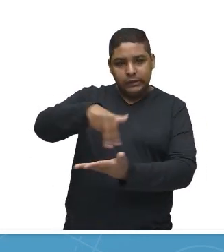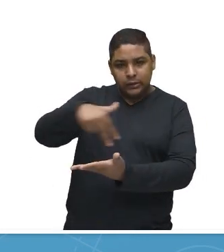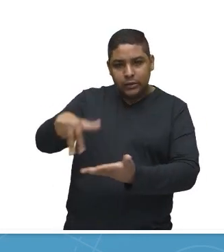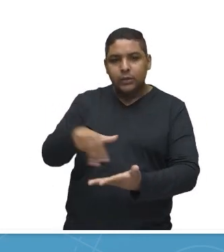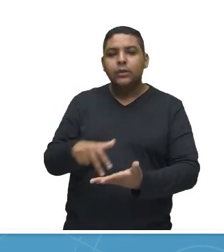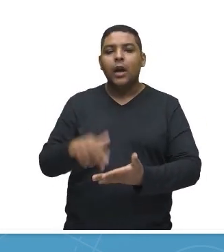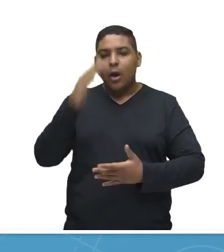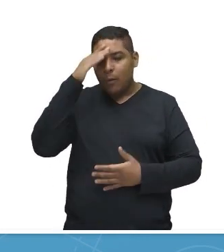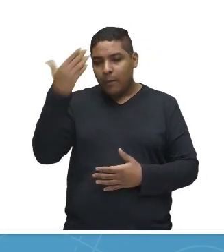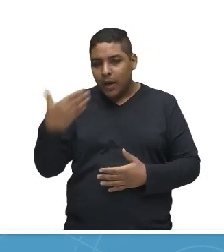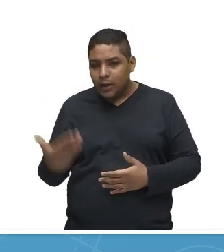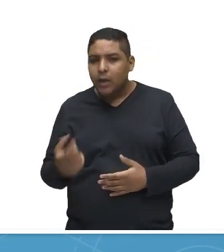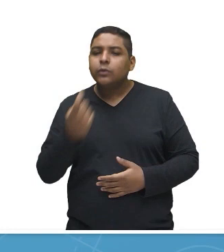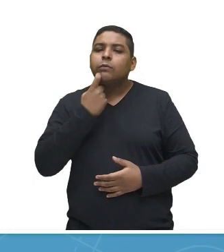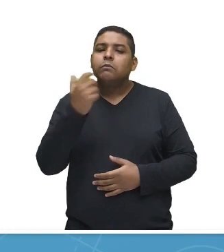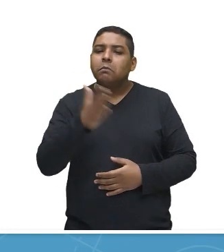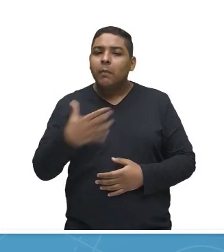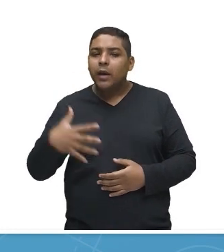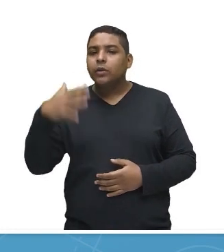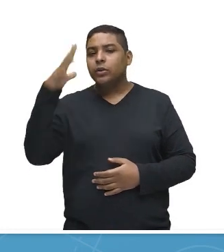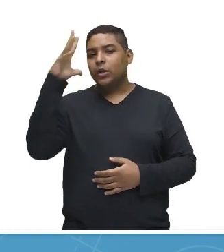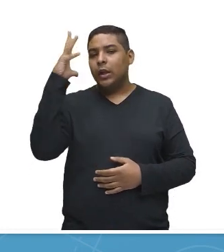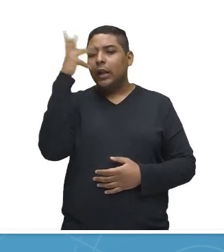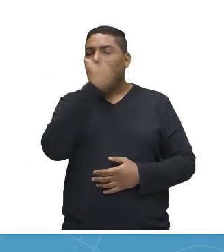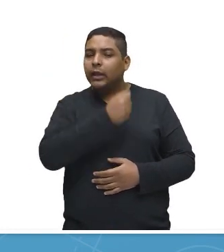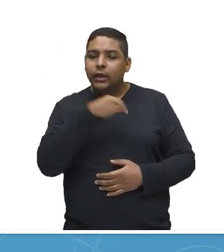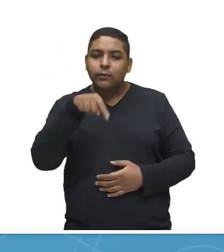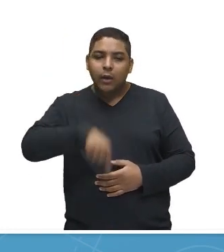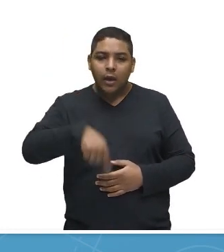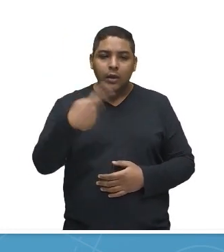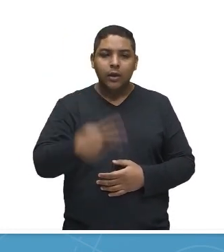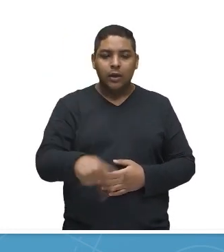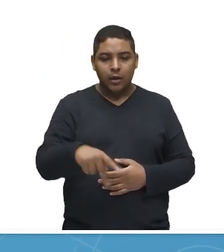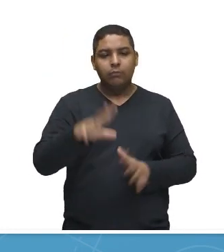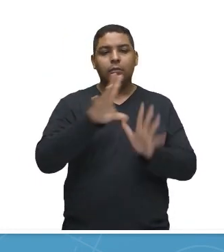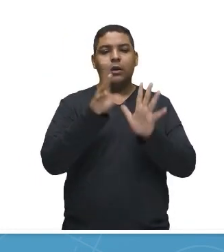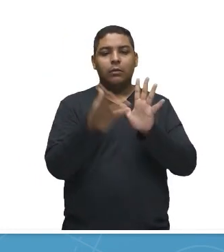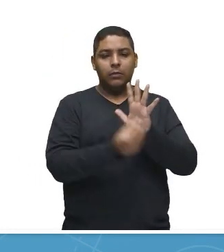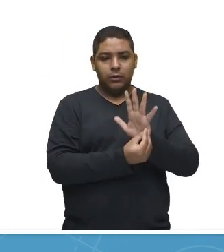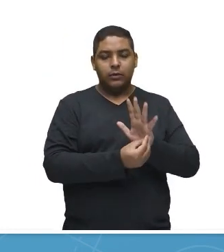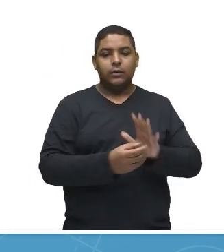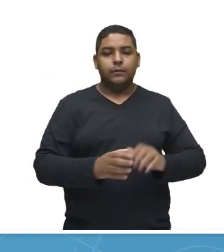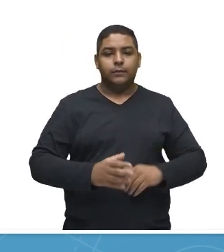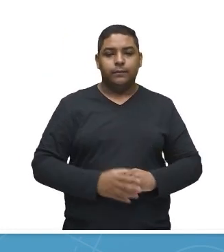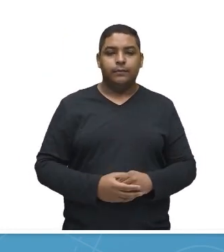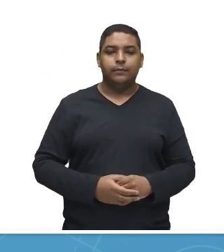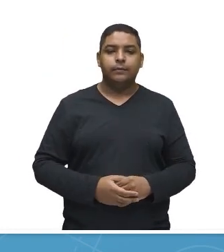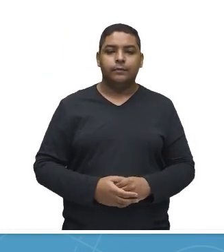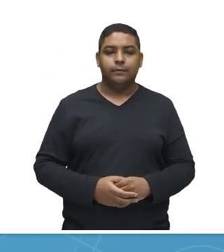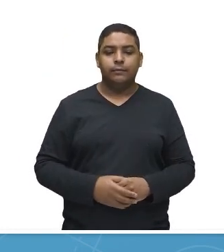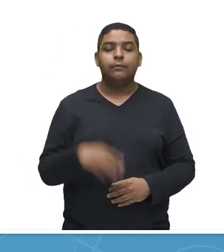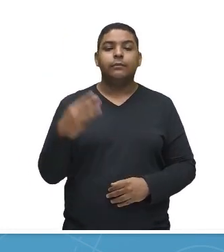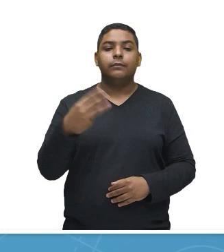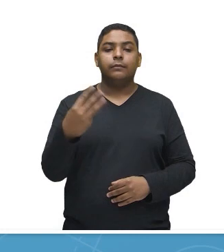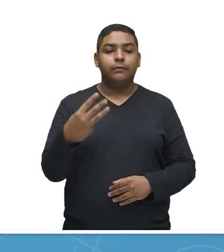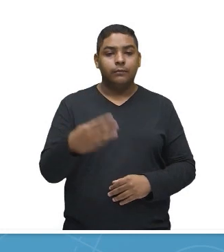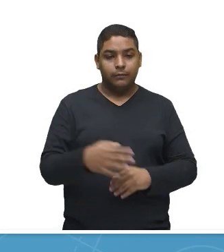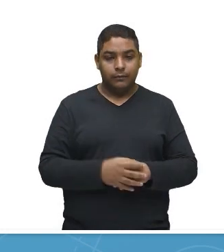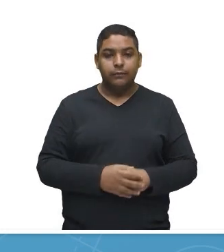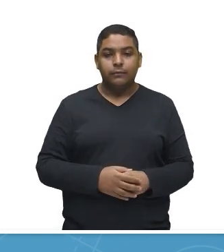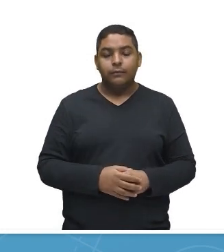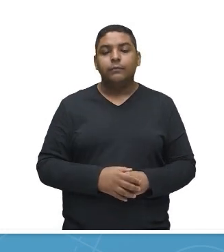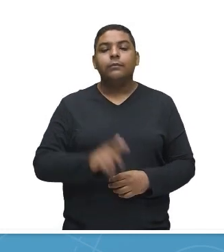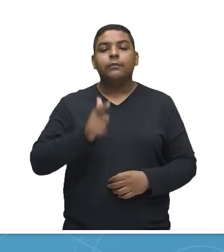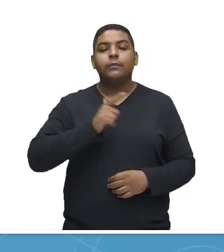e dança em homenagem a um peixe lindíssimo da região amazônica. Terceira dica, cabe aos